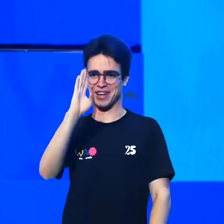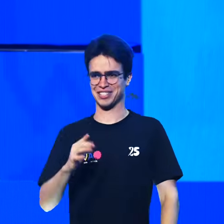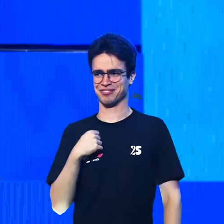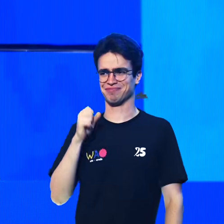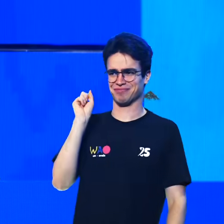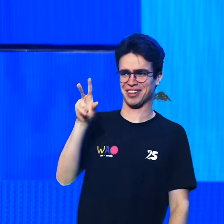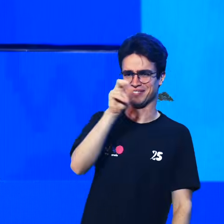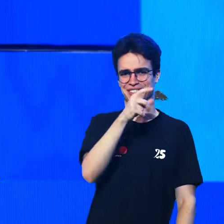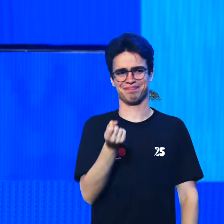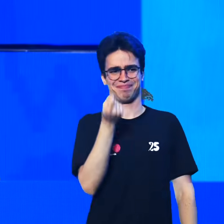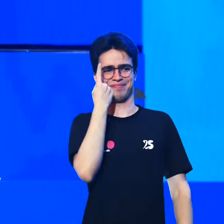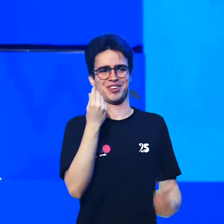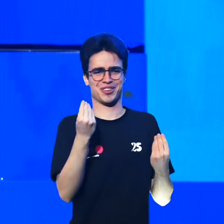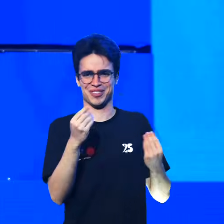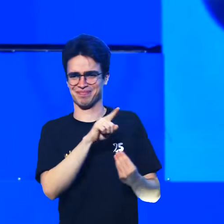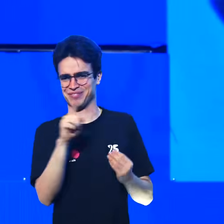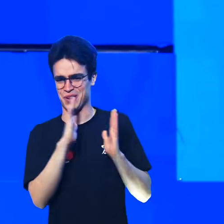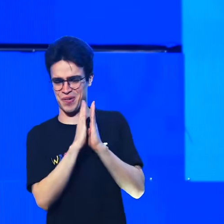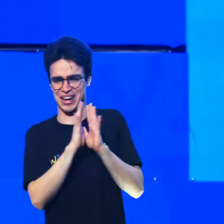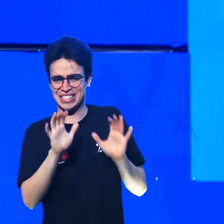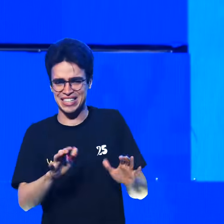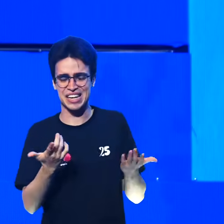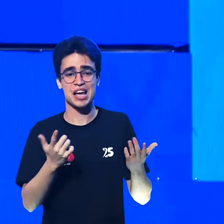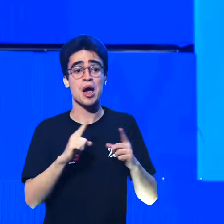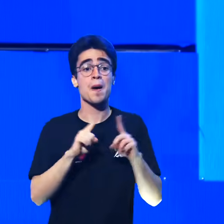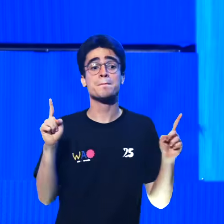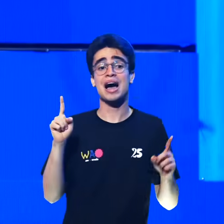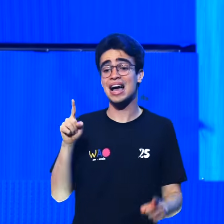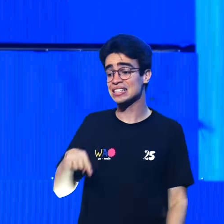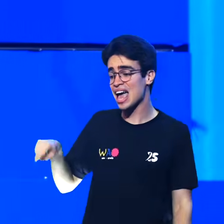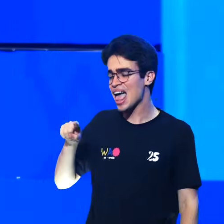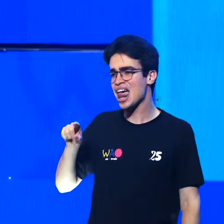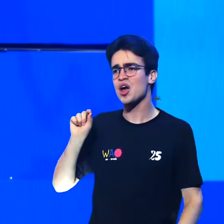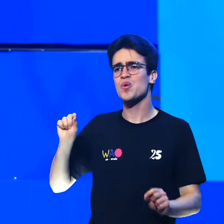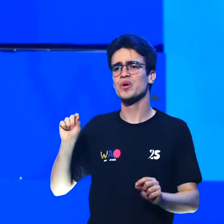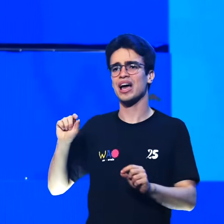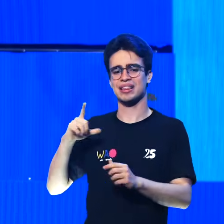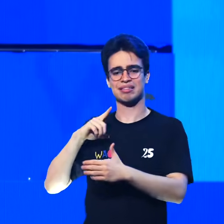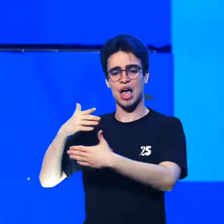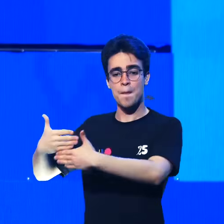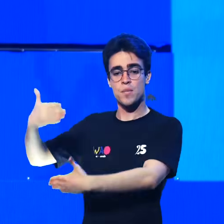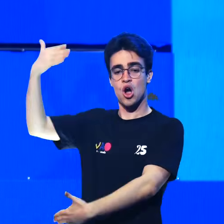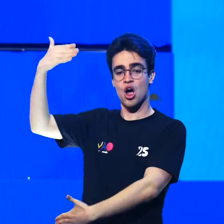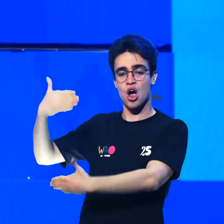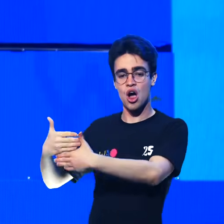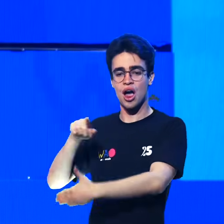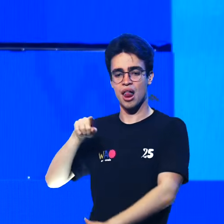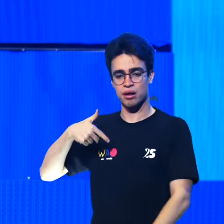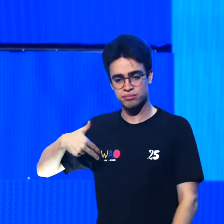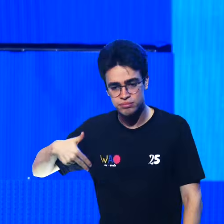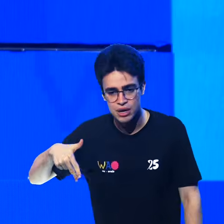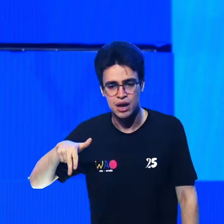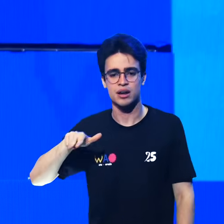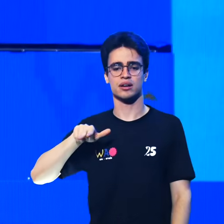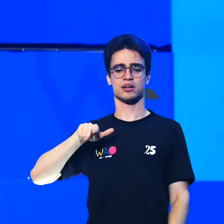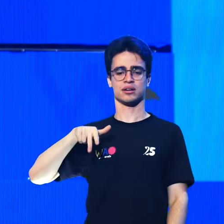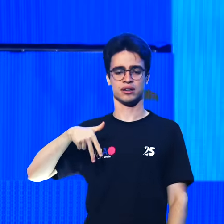assim. Mas por que eles oram fazendo esse movimento?